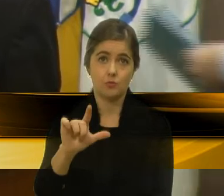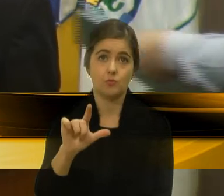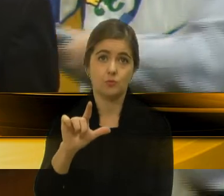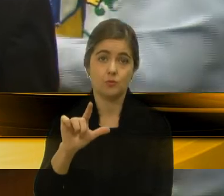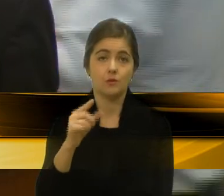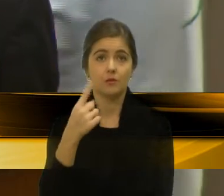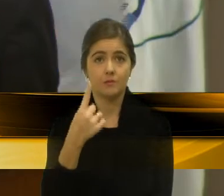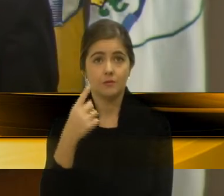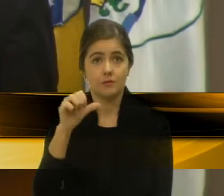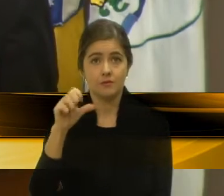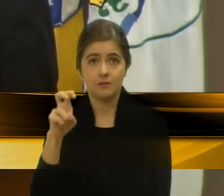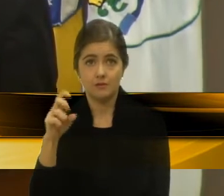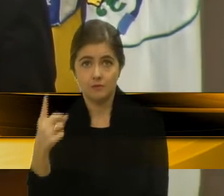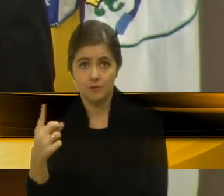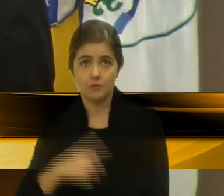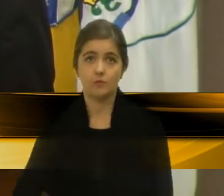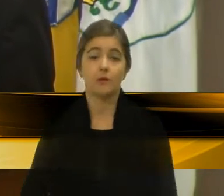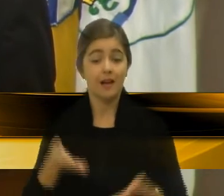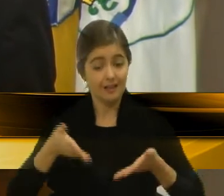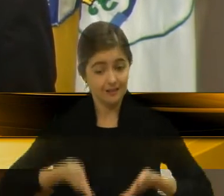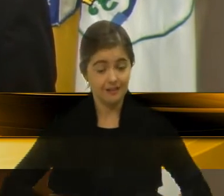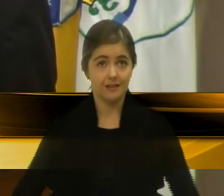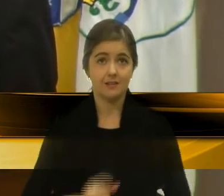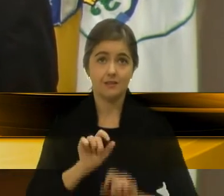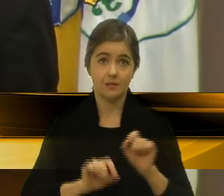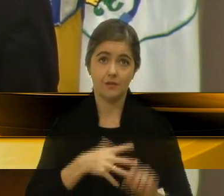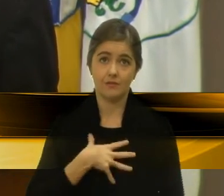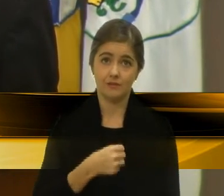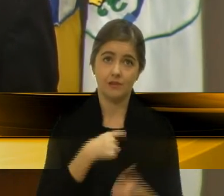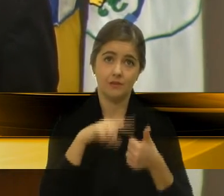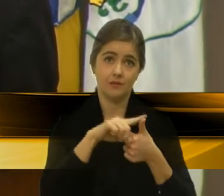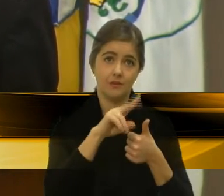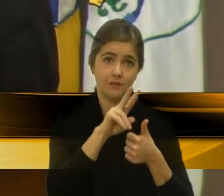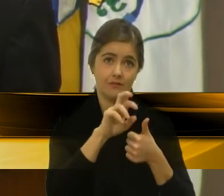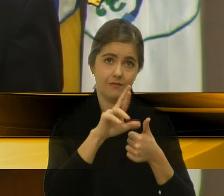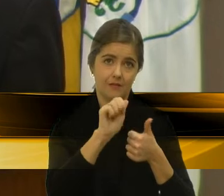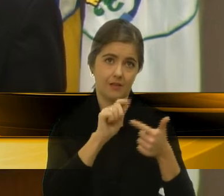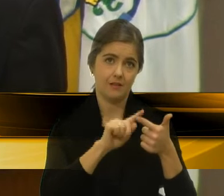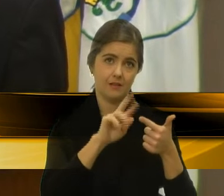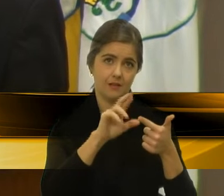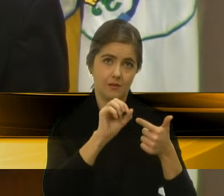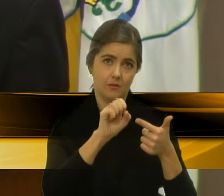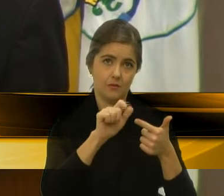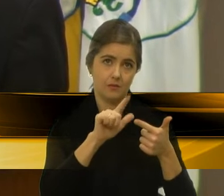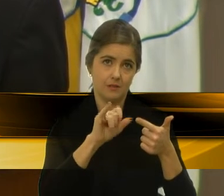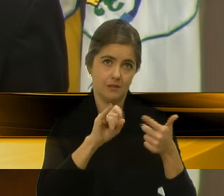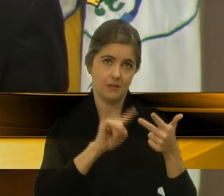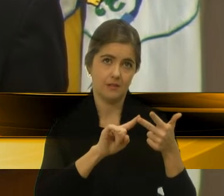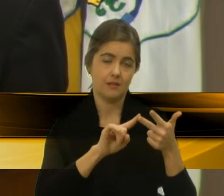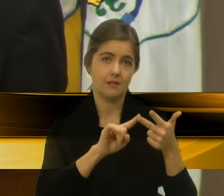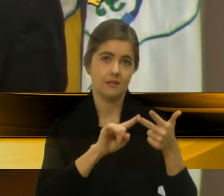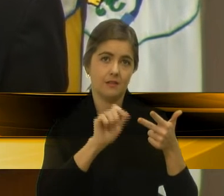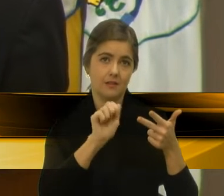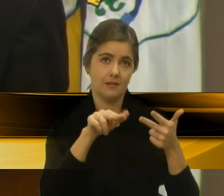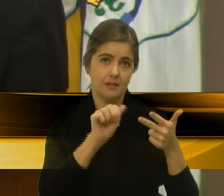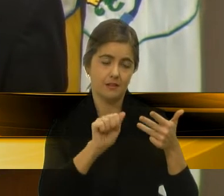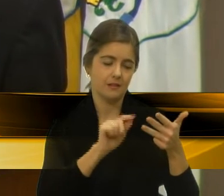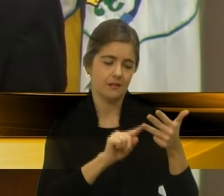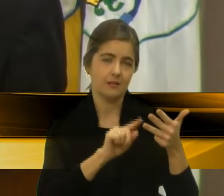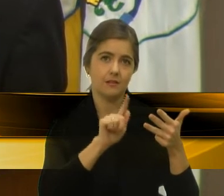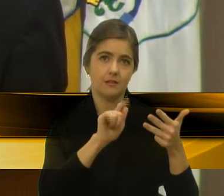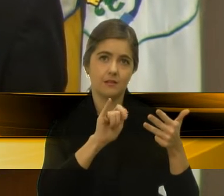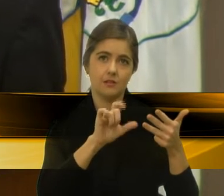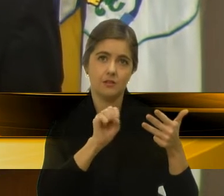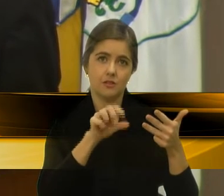1951, nascendo então dessa união os filhos Vera, Roseli, Ana, Gilson e Adi, que lhe deram